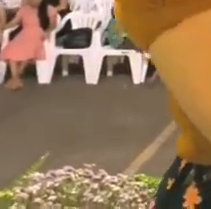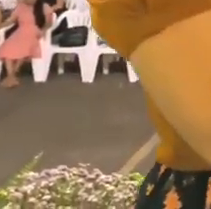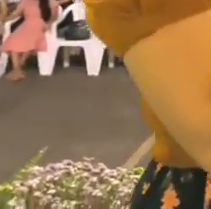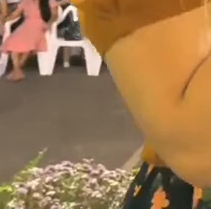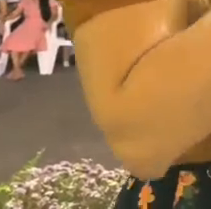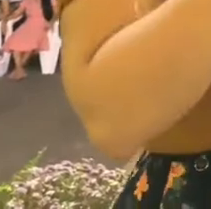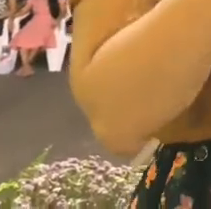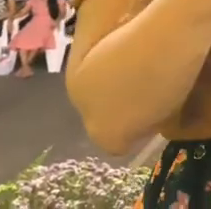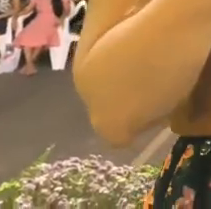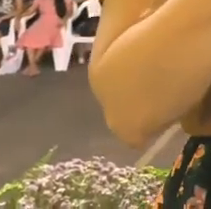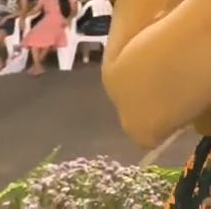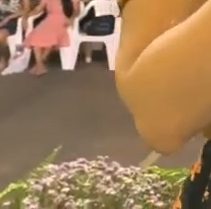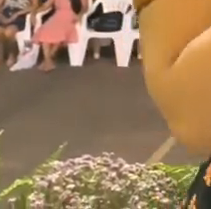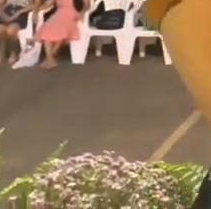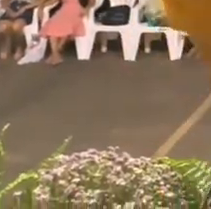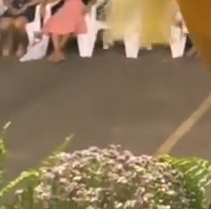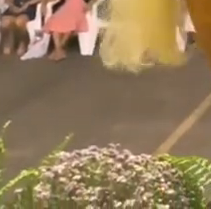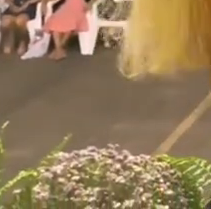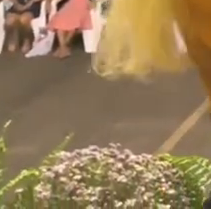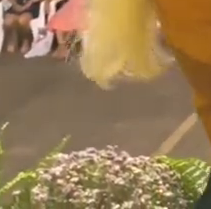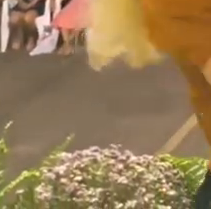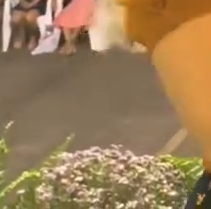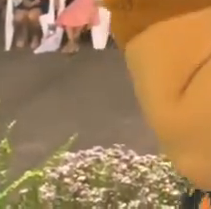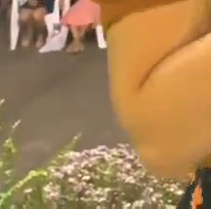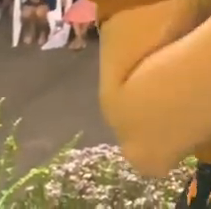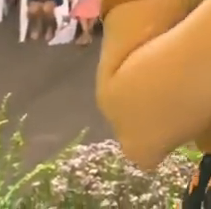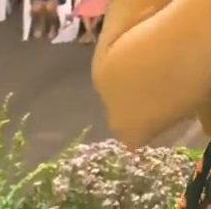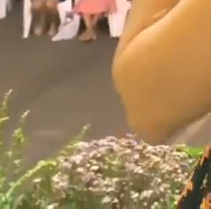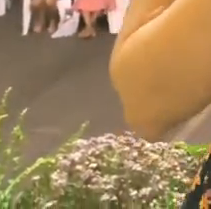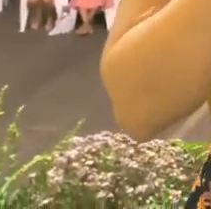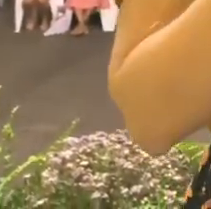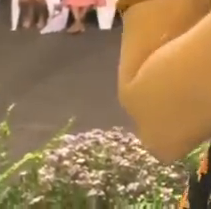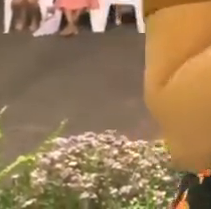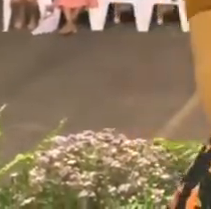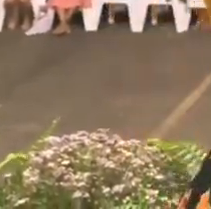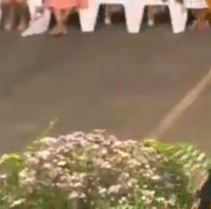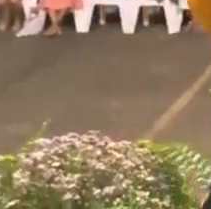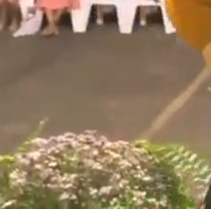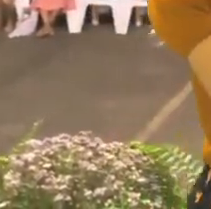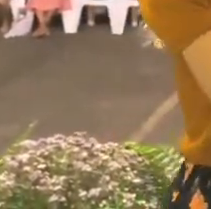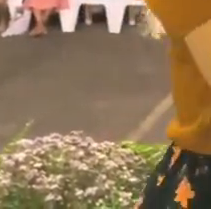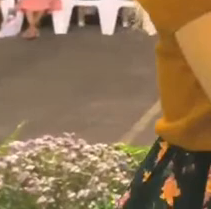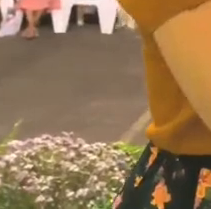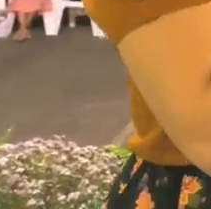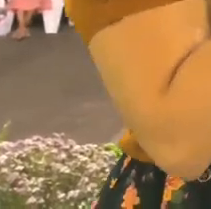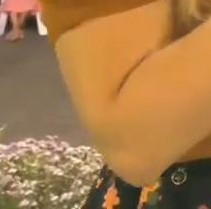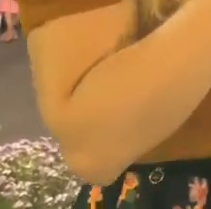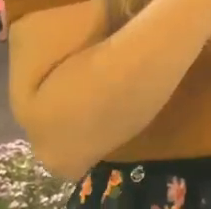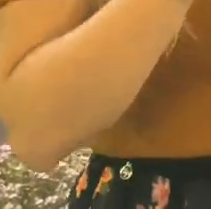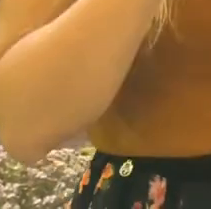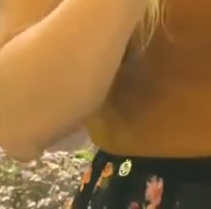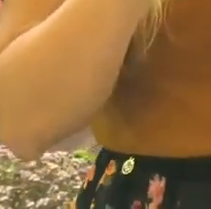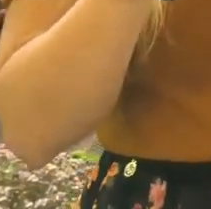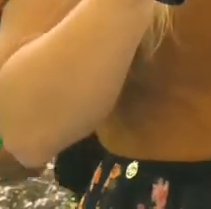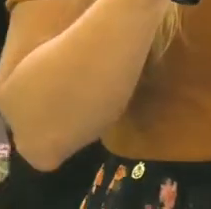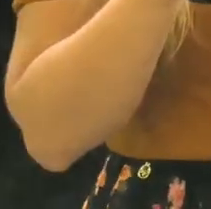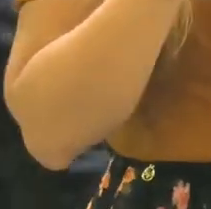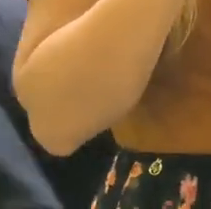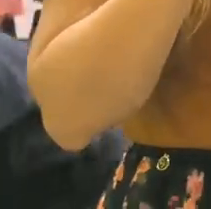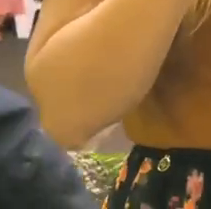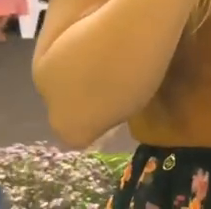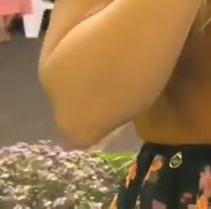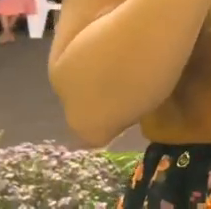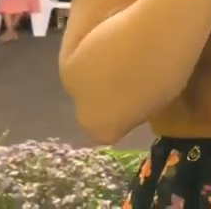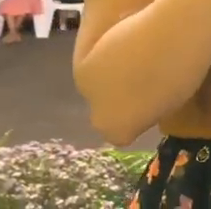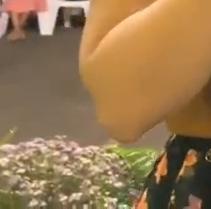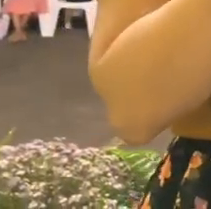no Instagram oficial seja um missionário venha para cá pro avi brinquedos e traga mais um convide o seu amigo seu colega de trabalho mas se você não